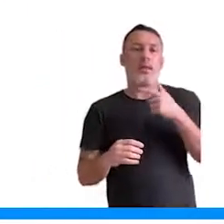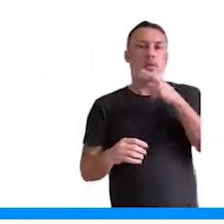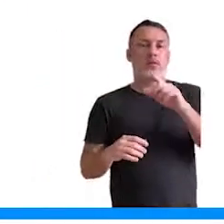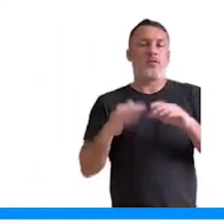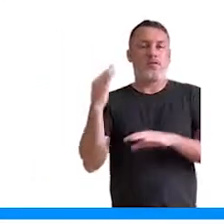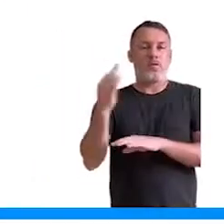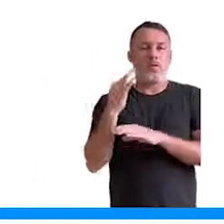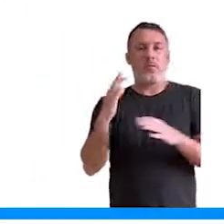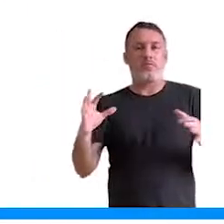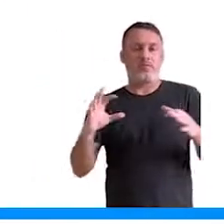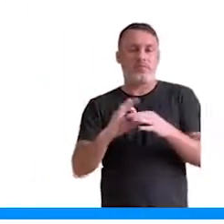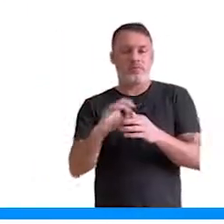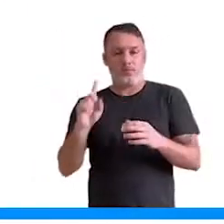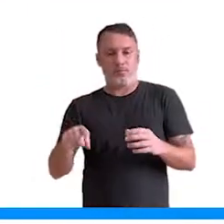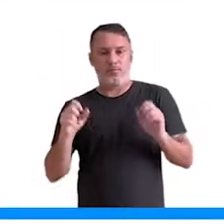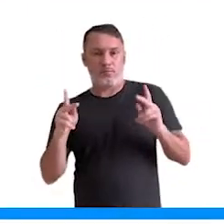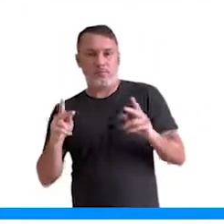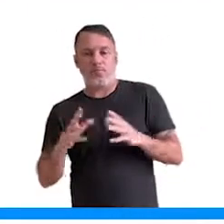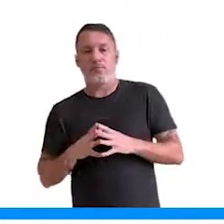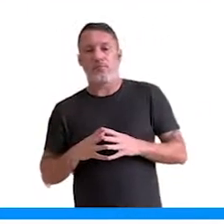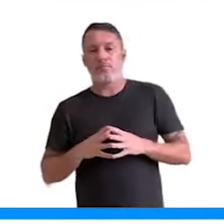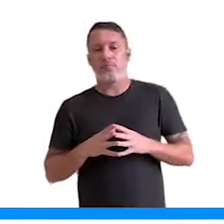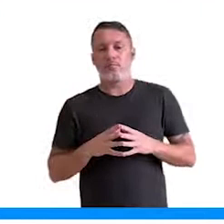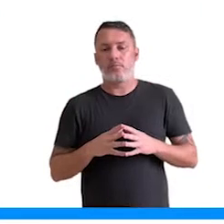usted é linguagem formal. Bien?